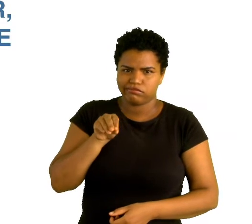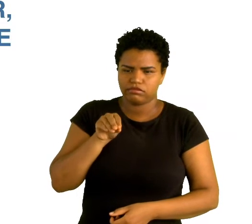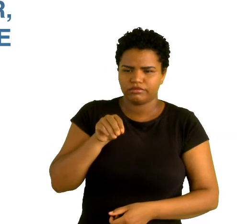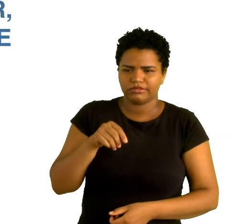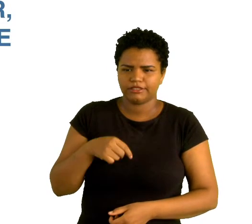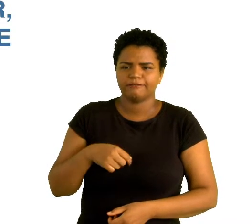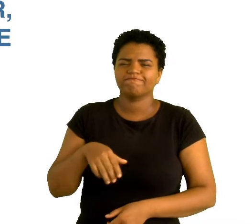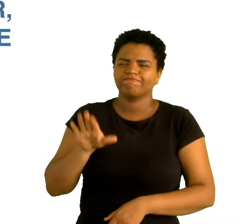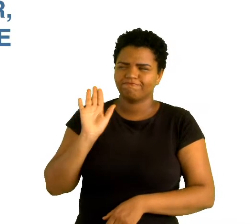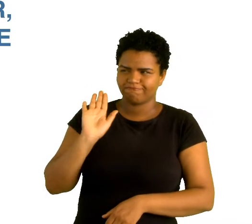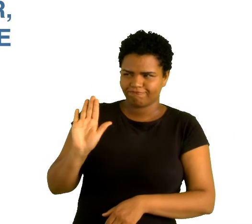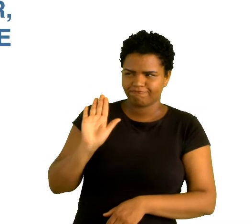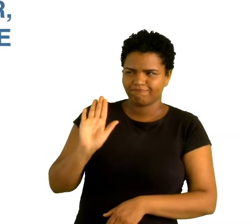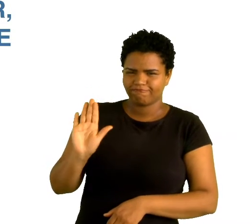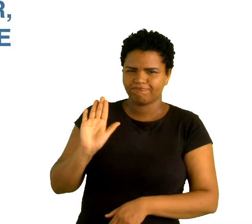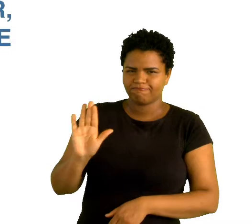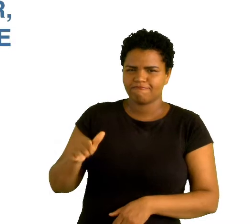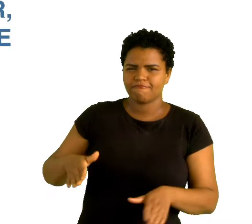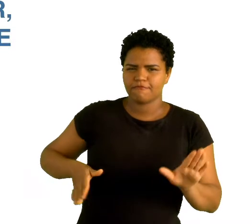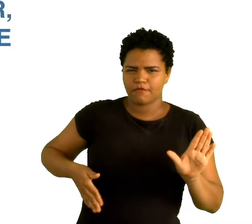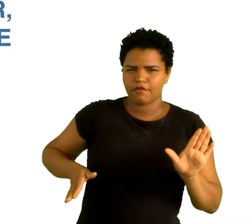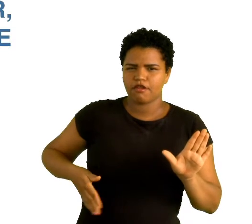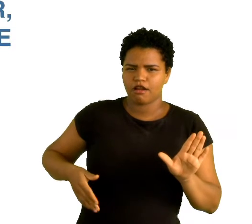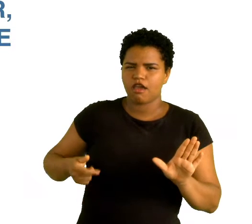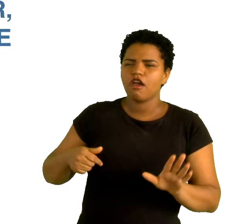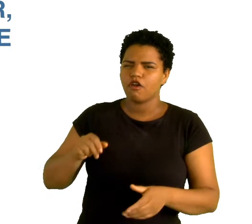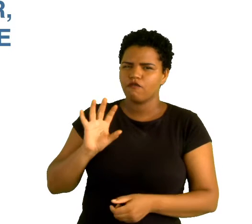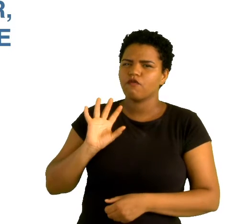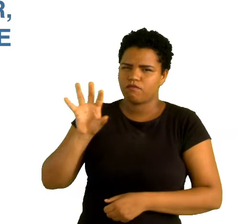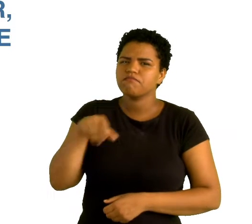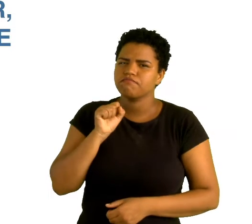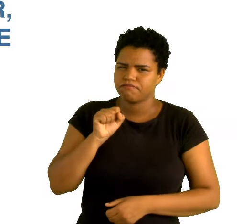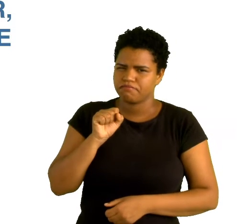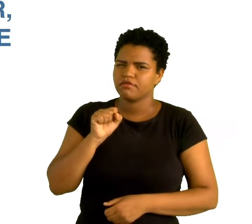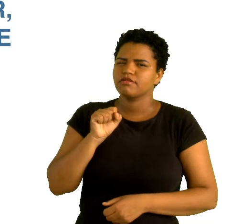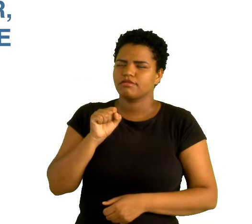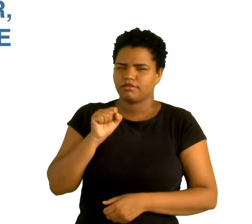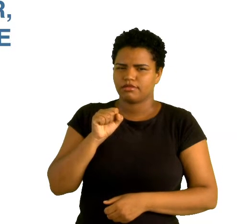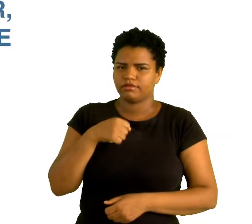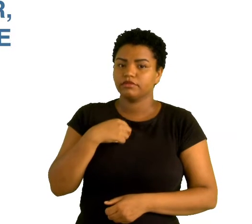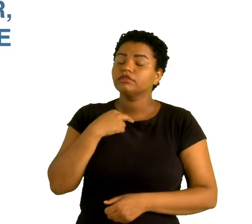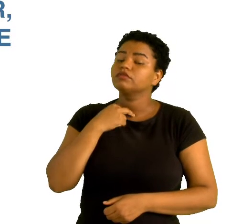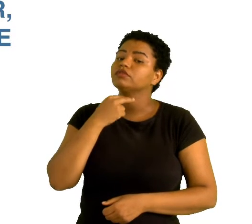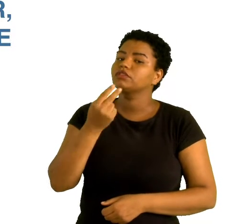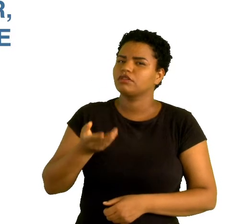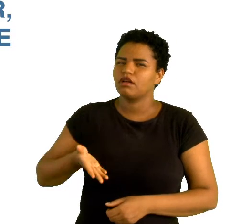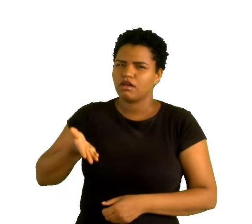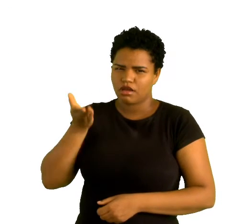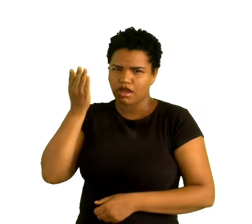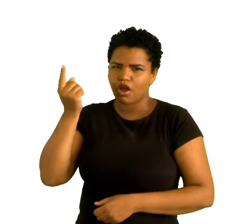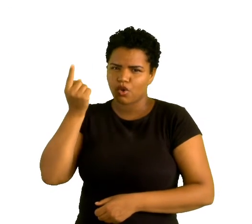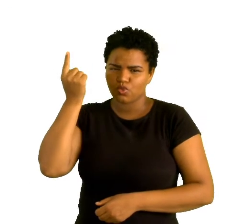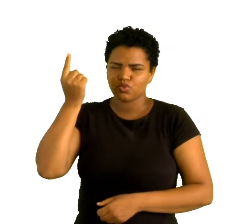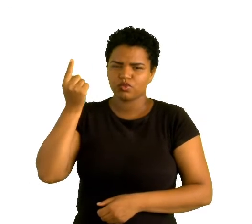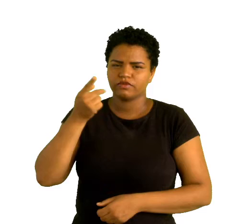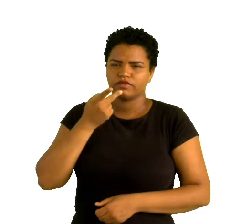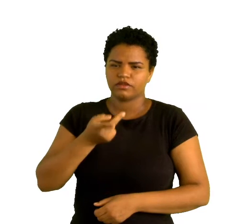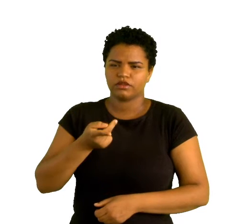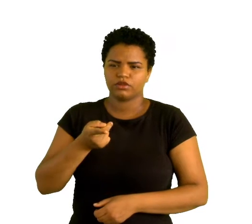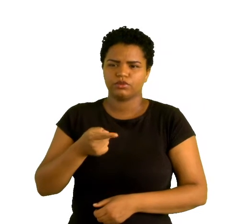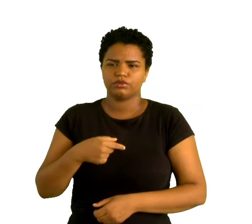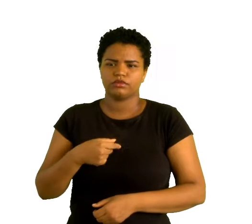estar, seu malandro, que já te curo." Em voz alta, disse: